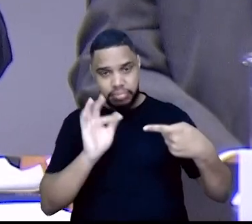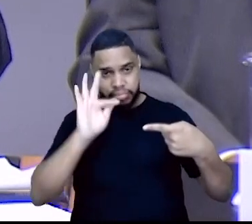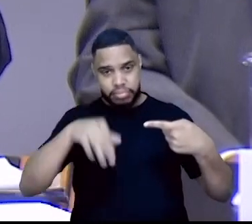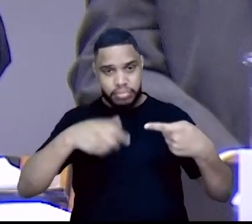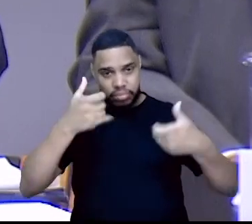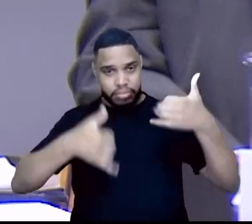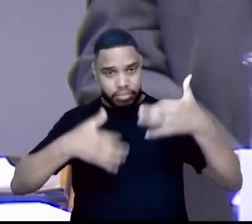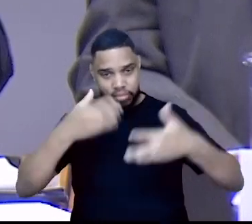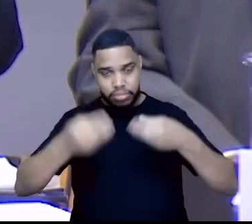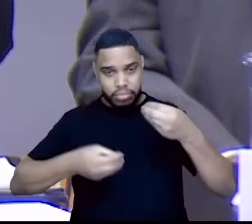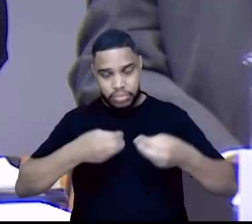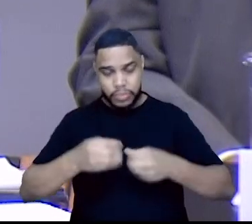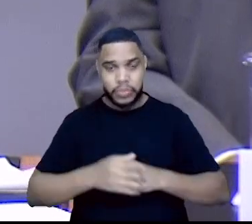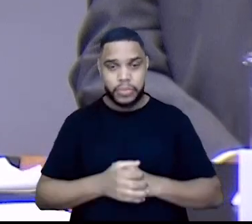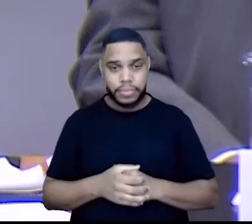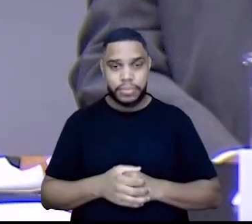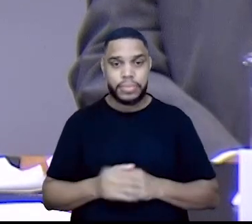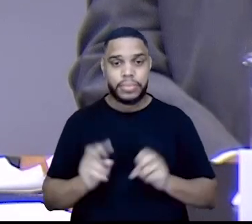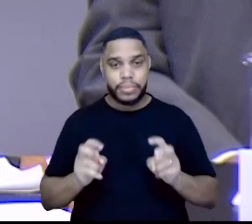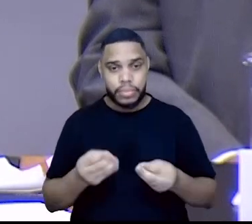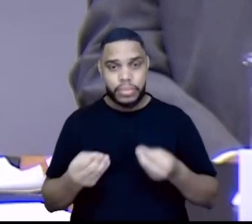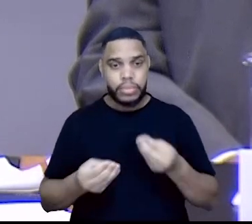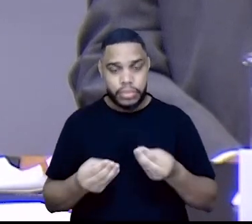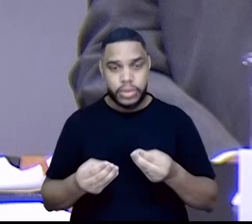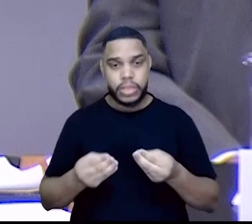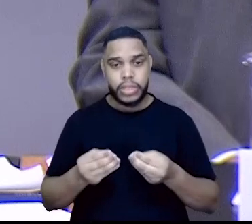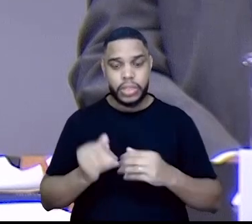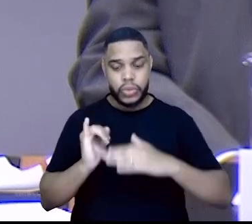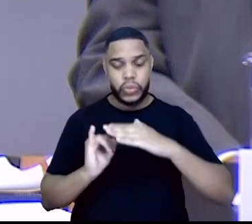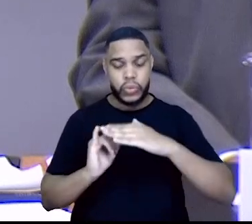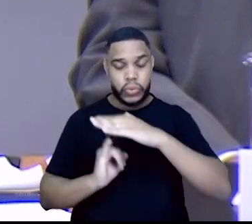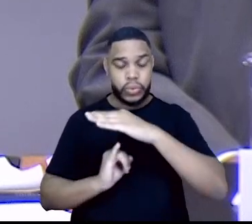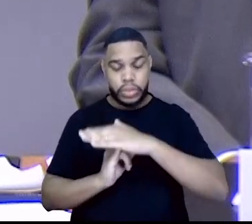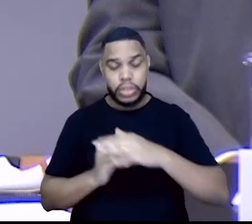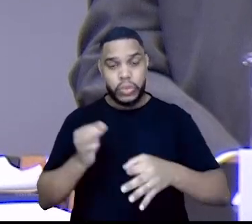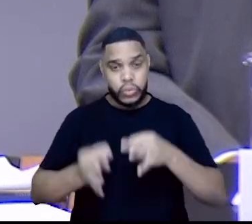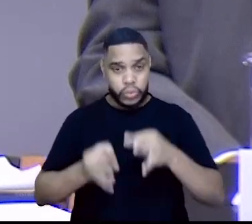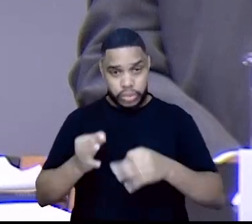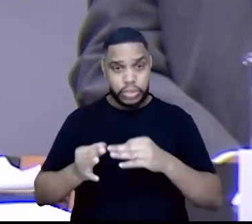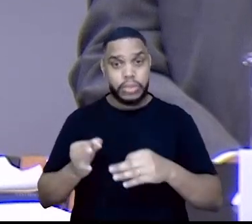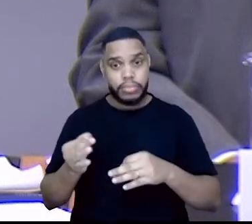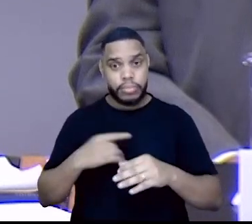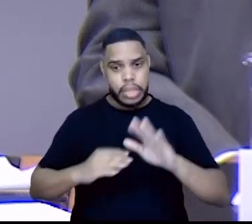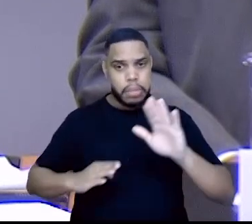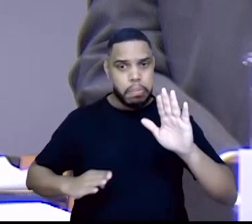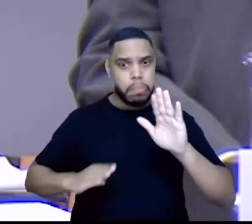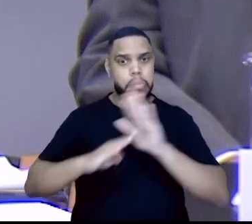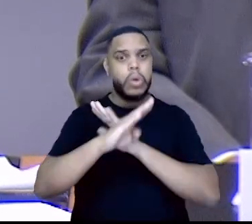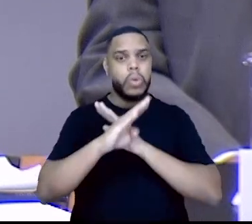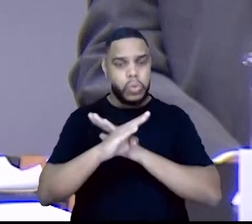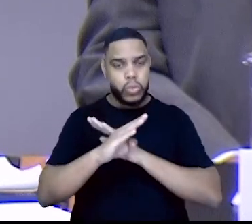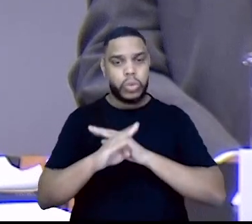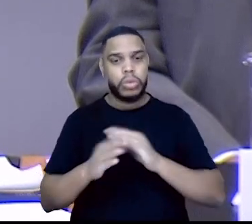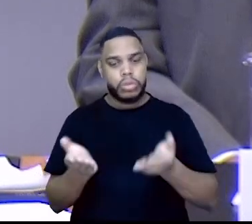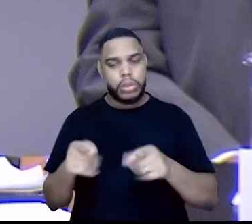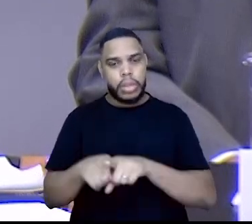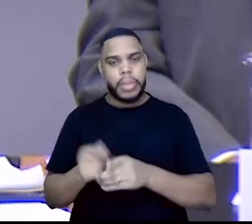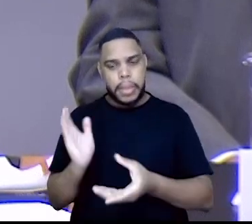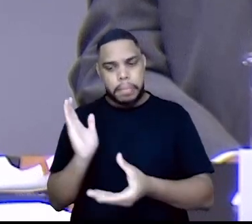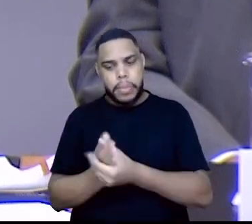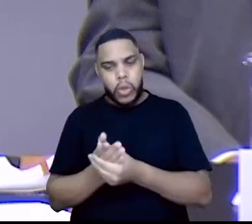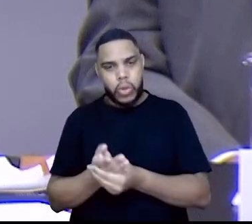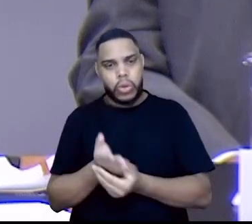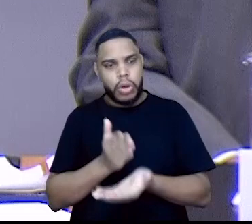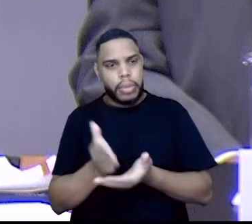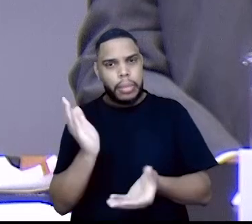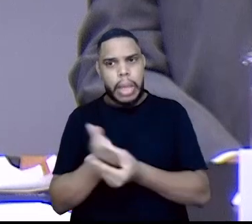pouco sobre esta ascensão do Poder Judiciário, sobre esse fenômeno da judicialização no Brasil,